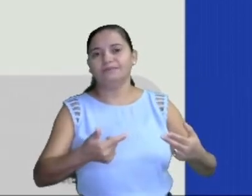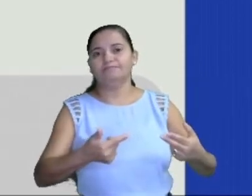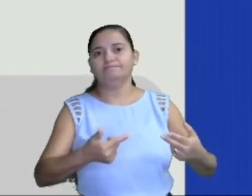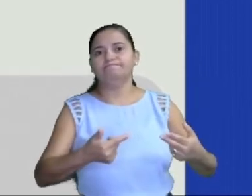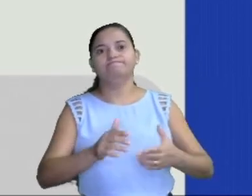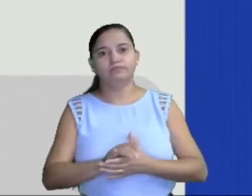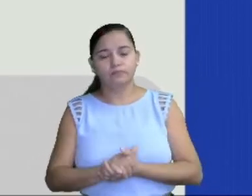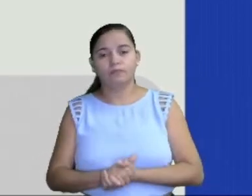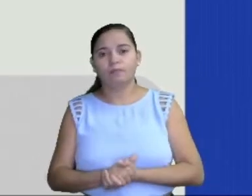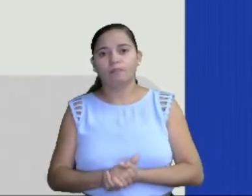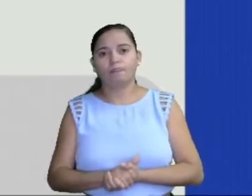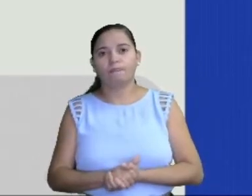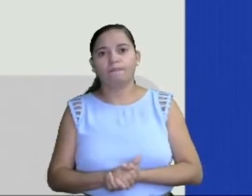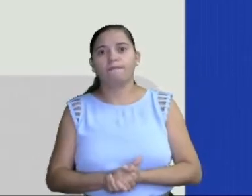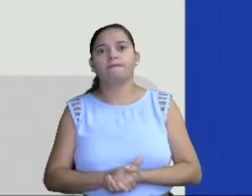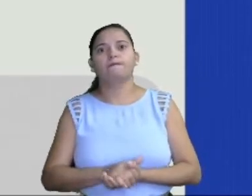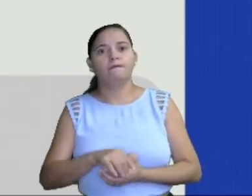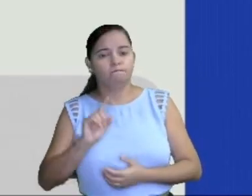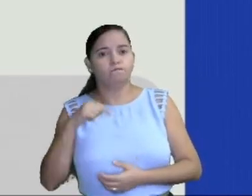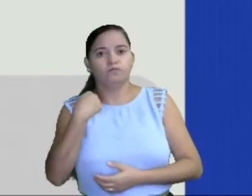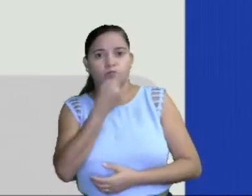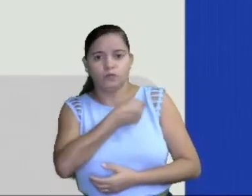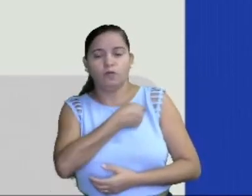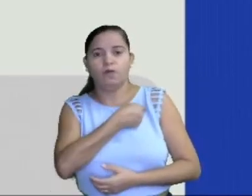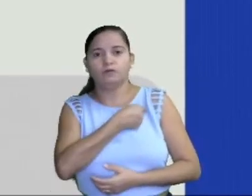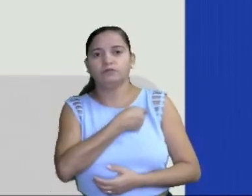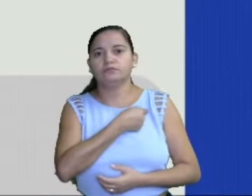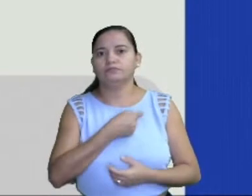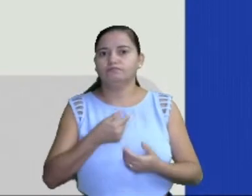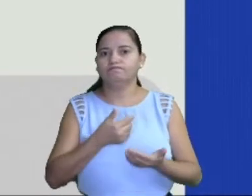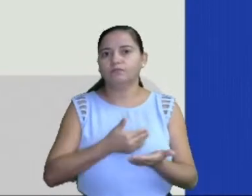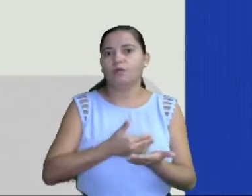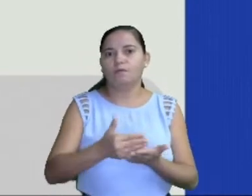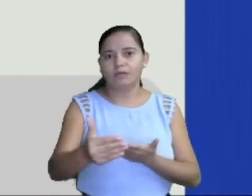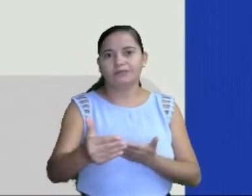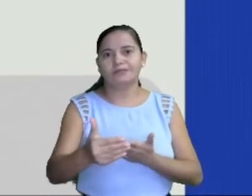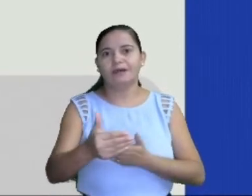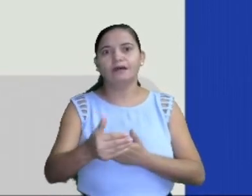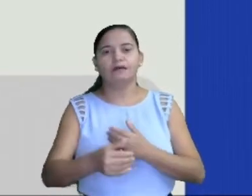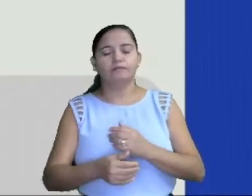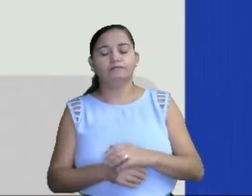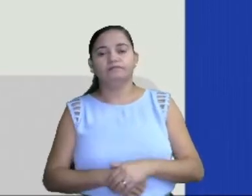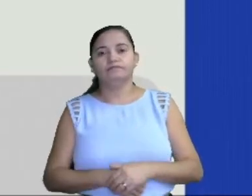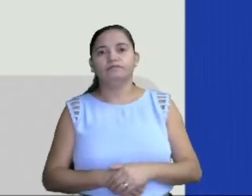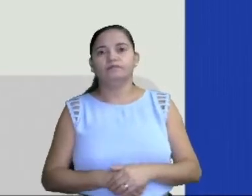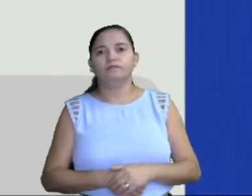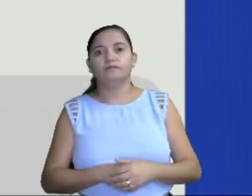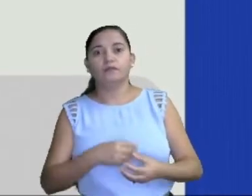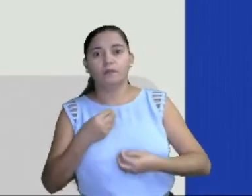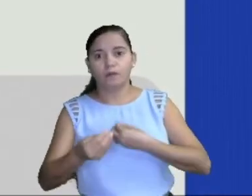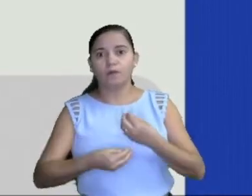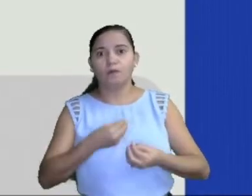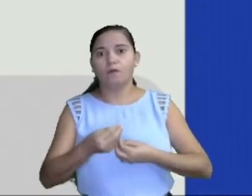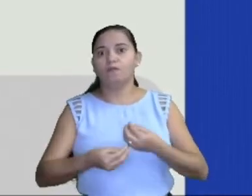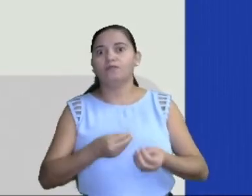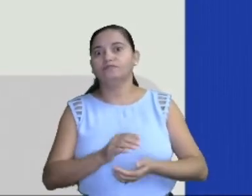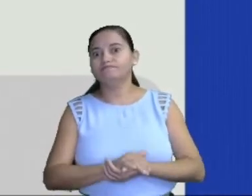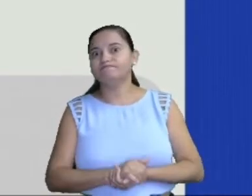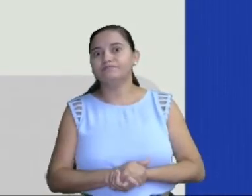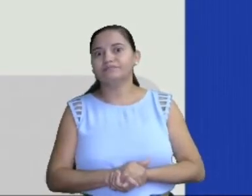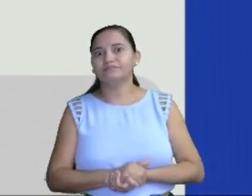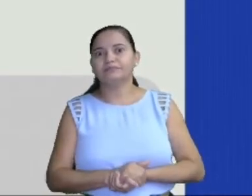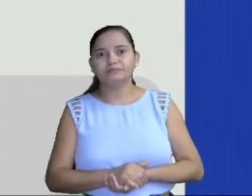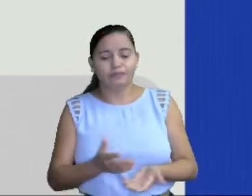remexidos. Então, nós estamos para começar o ano letivo e logo nós começaremos o período integral sem